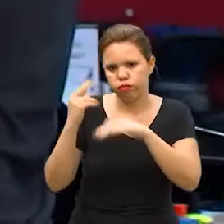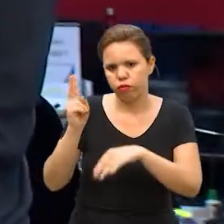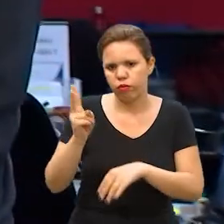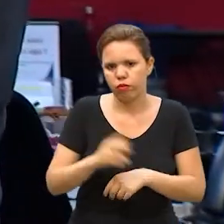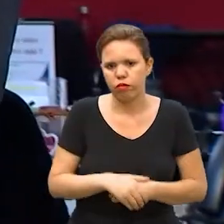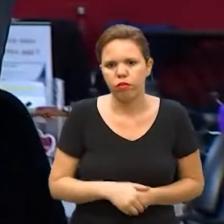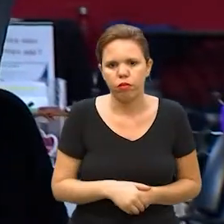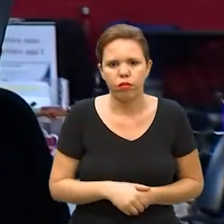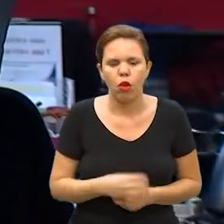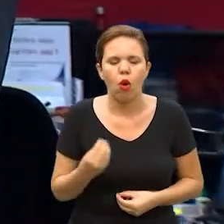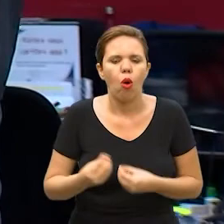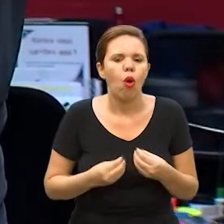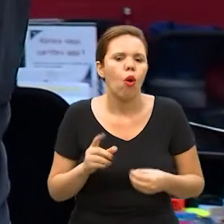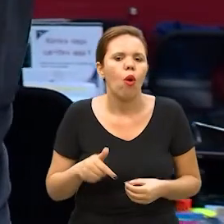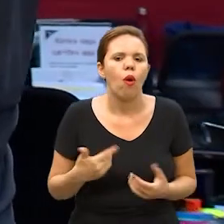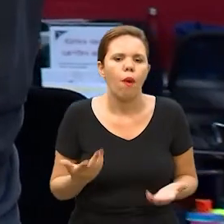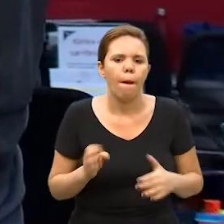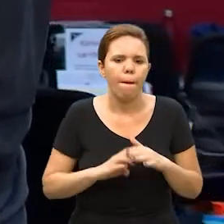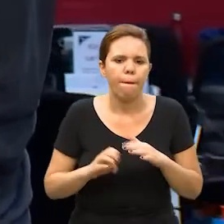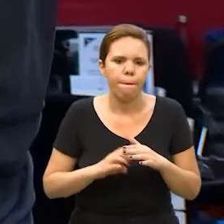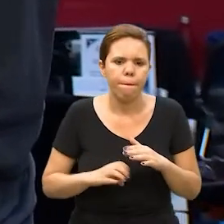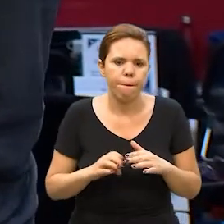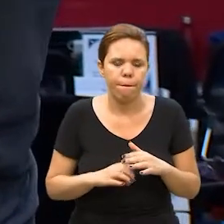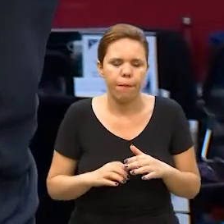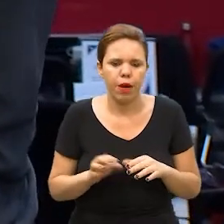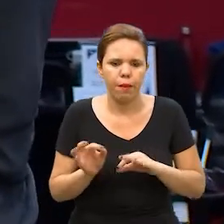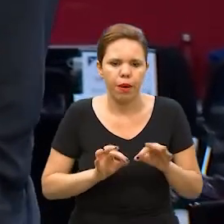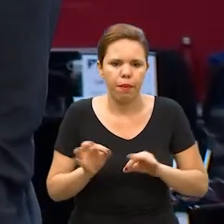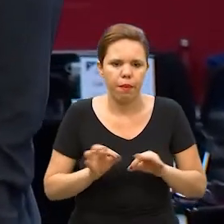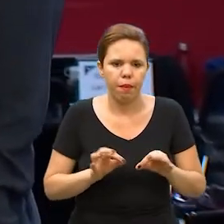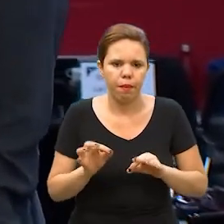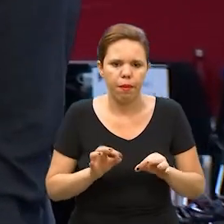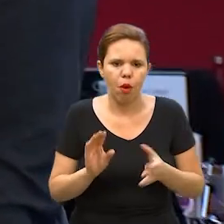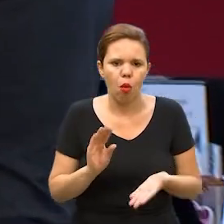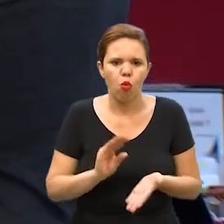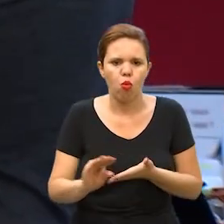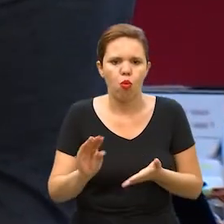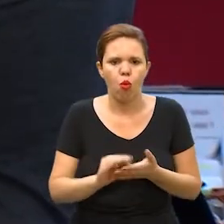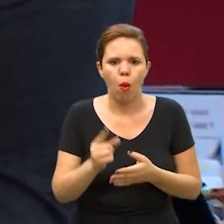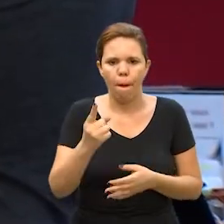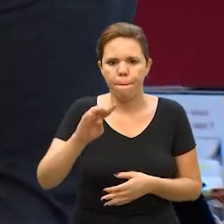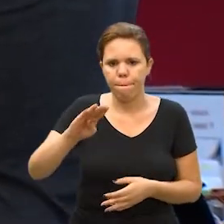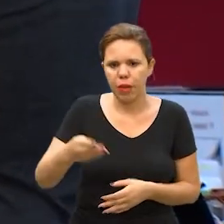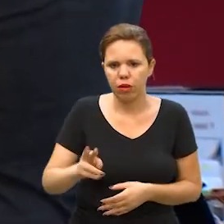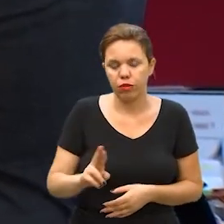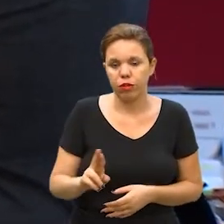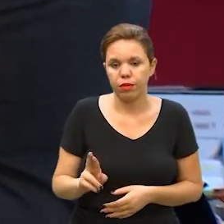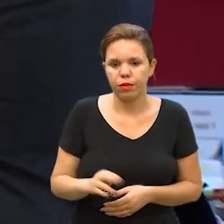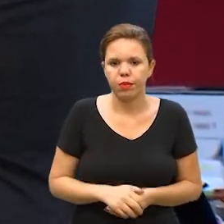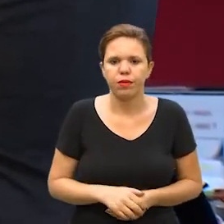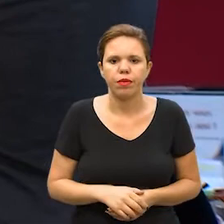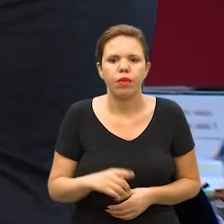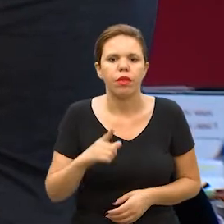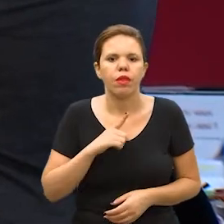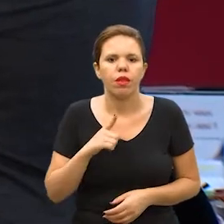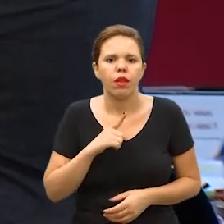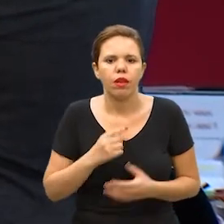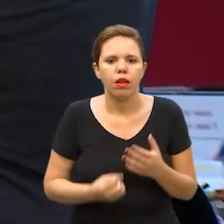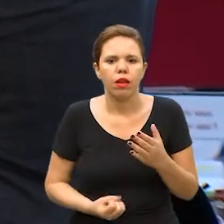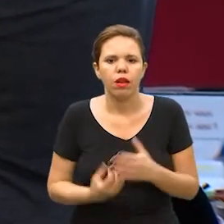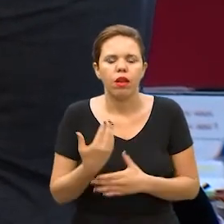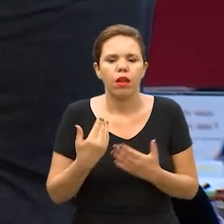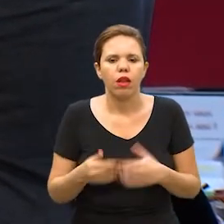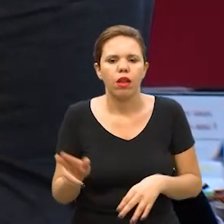constante. E como é ser uma empresa que se prepara para um faturamento de R$1 bilhão, ter essa raiz,